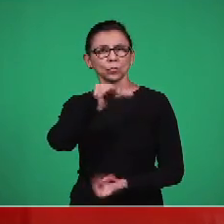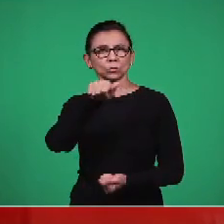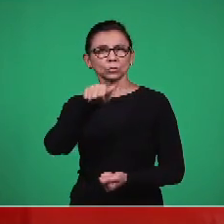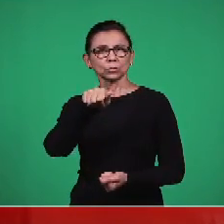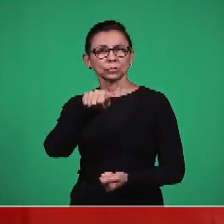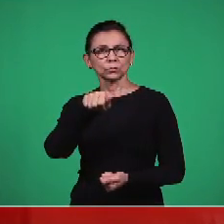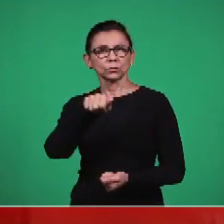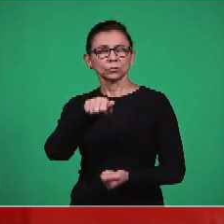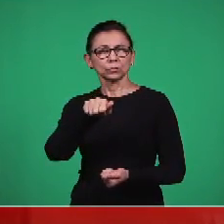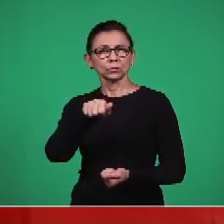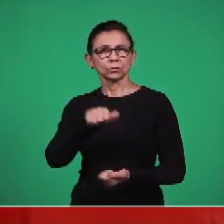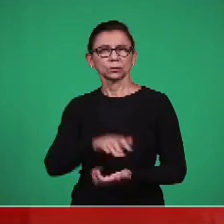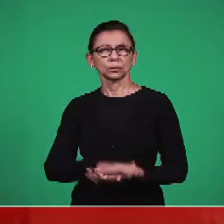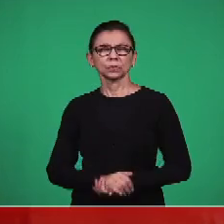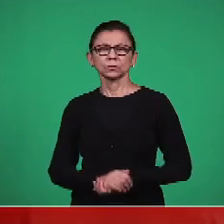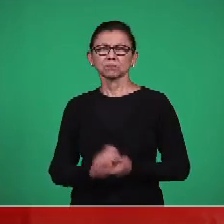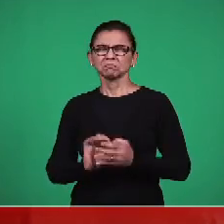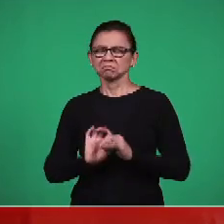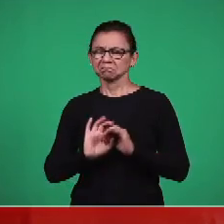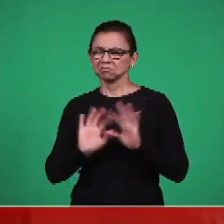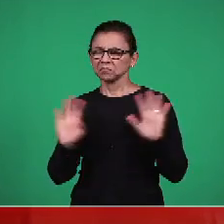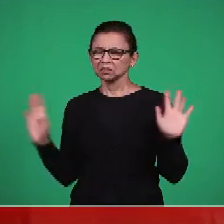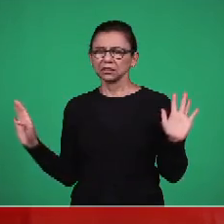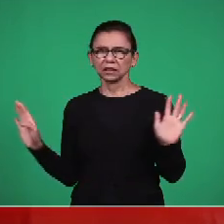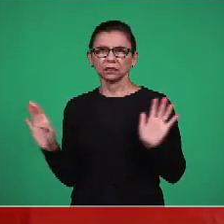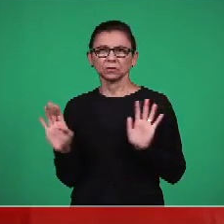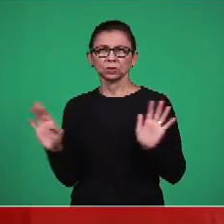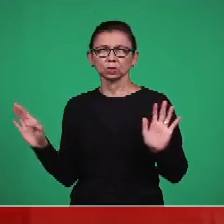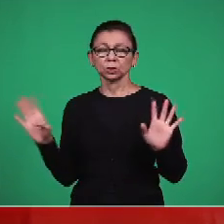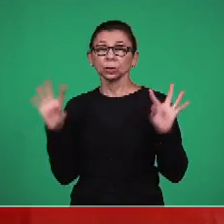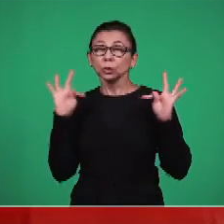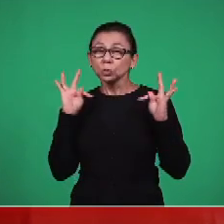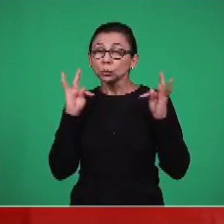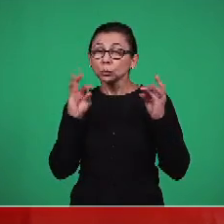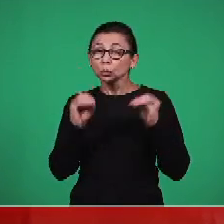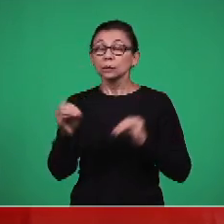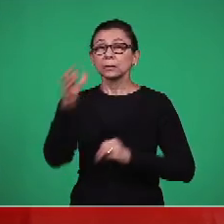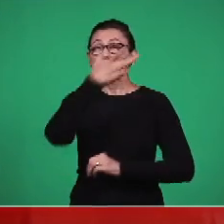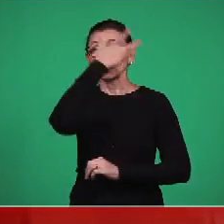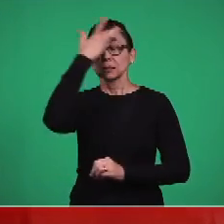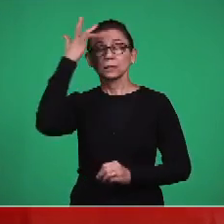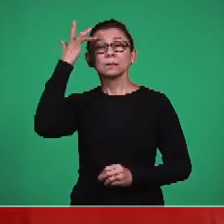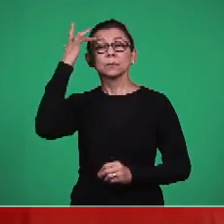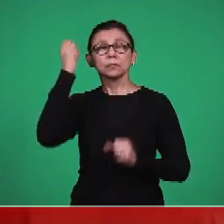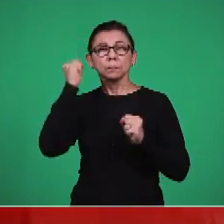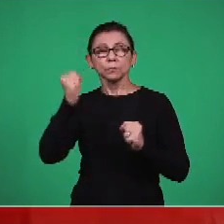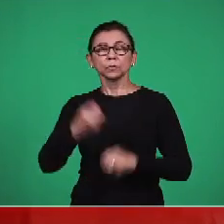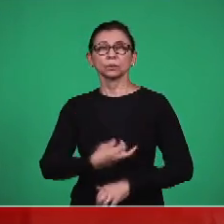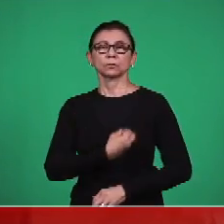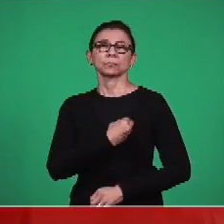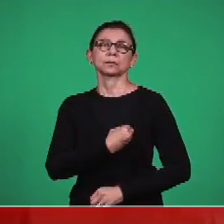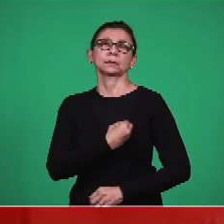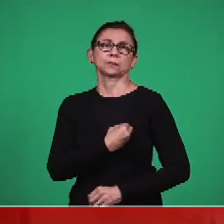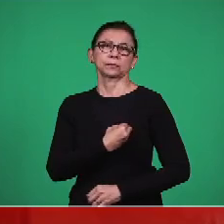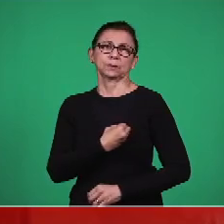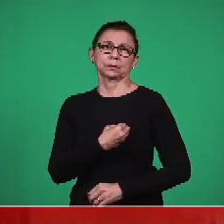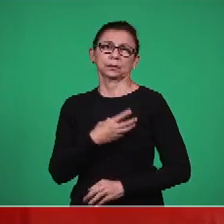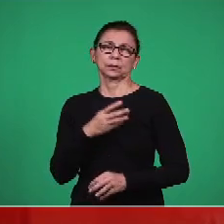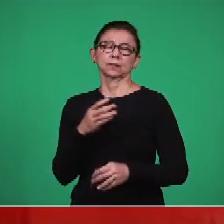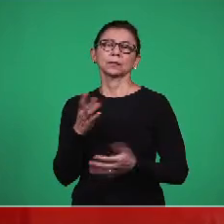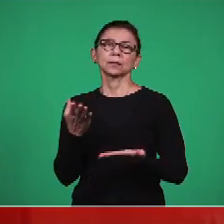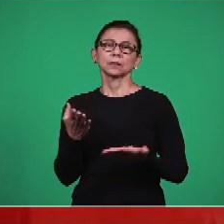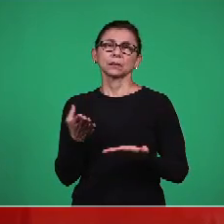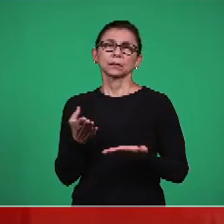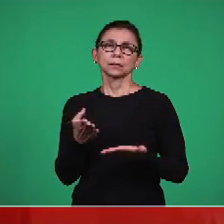colocada à disposição de todos aqueles que comungam conosco desta mesma obra, desse mesmo Espírito. E